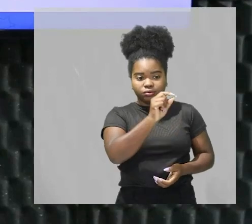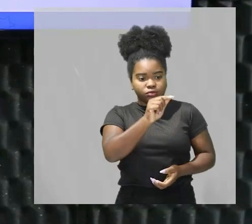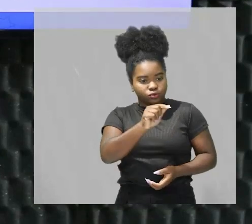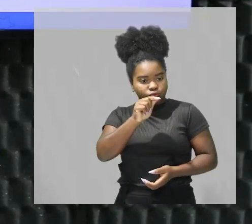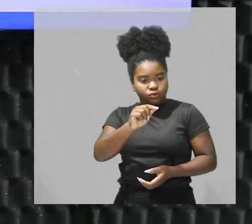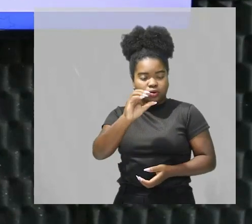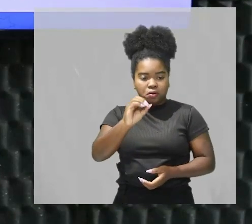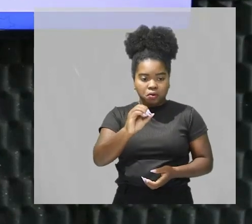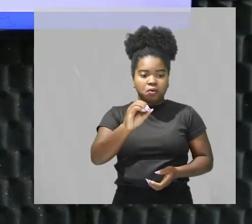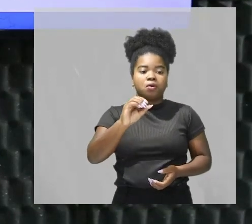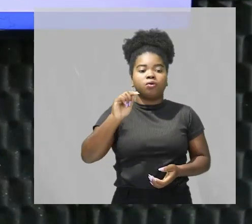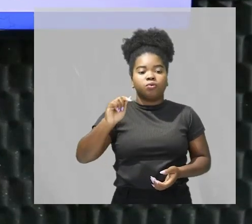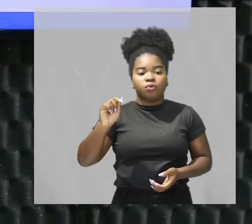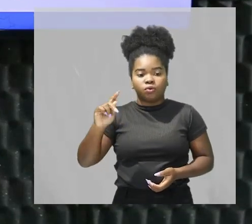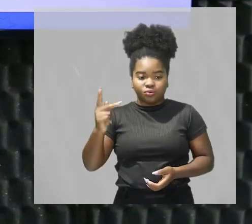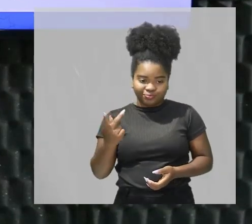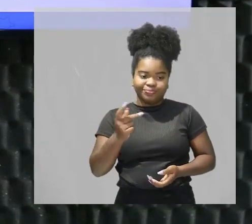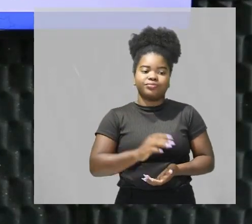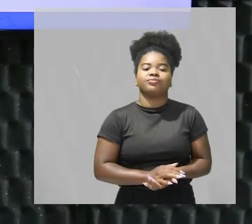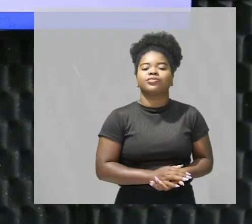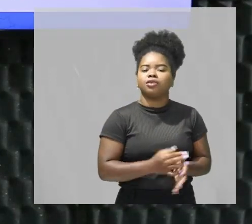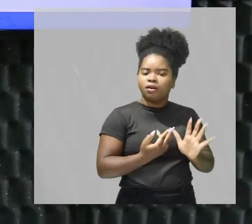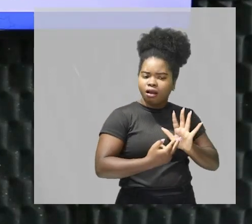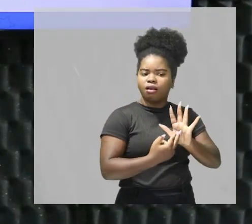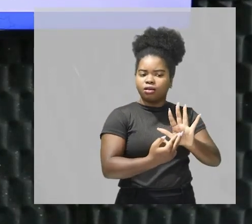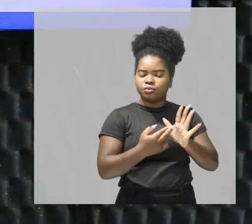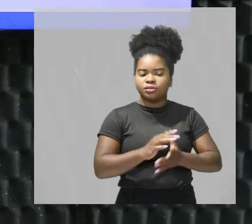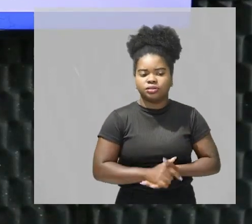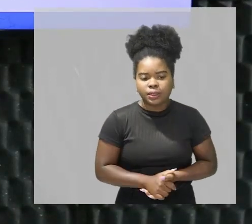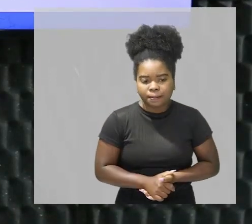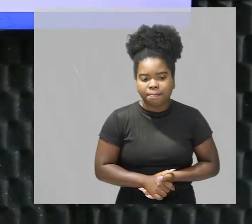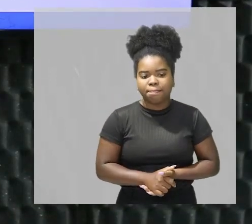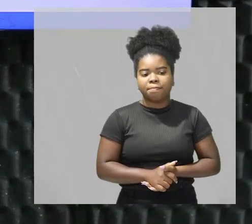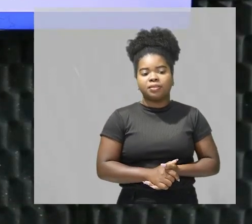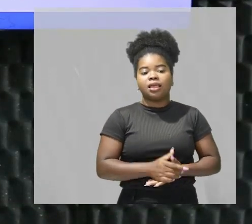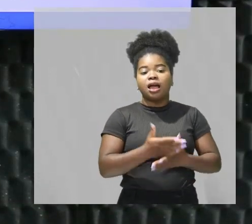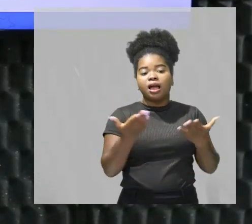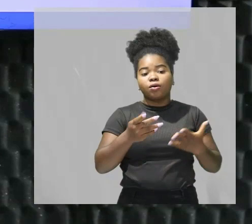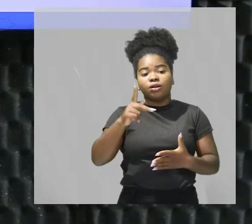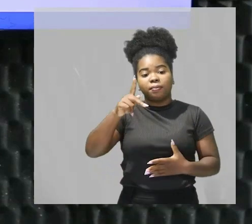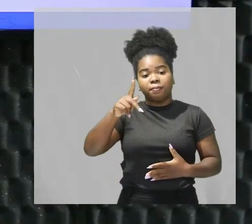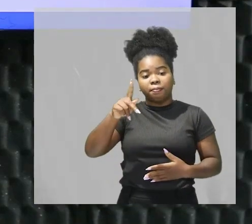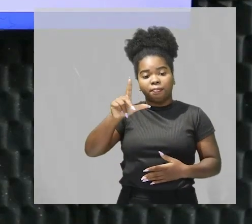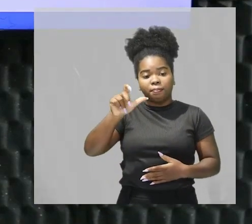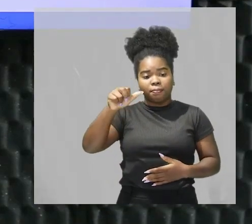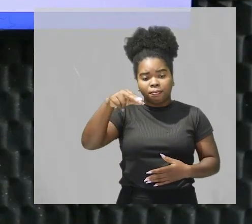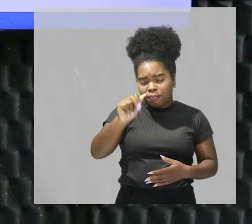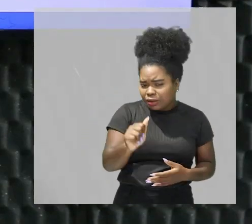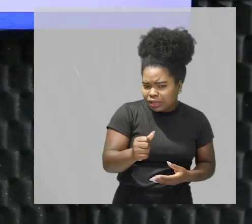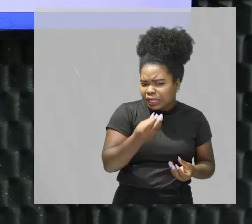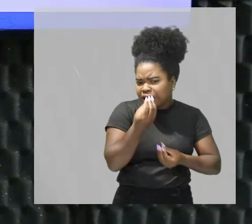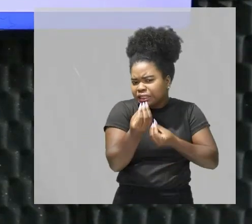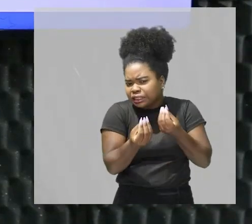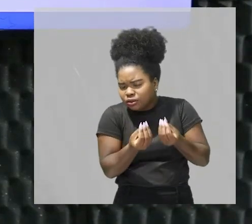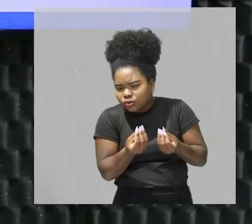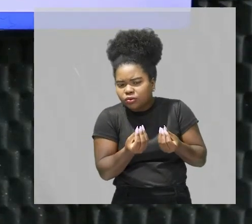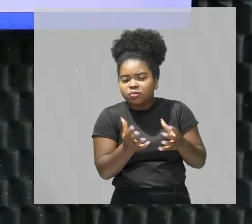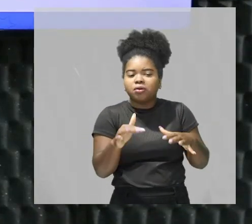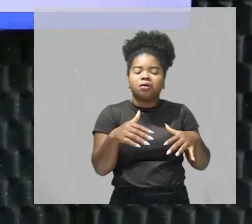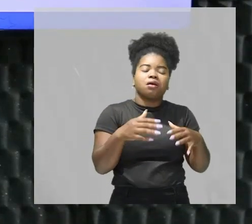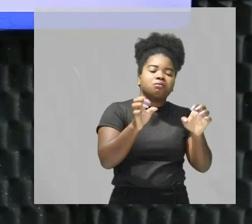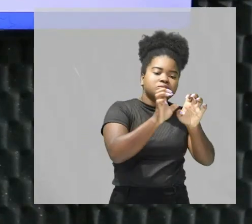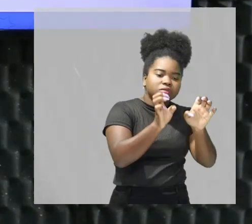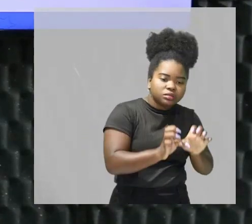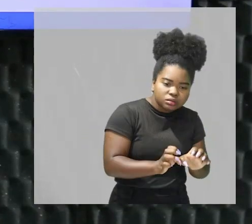valência e a formação dos pares eletrônicos. Tudo bem? A fórmula plana, aqueles pares